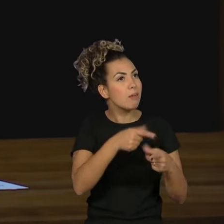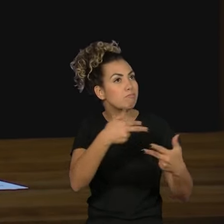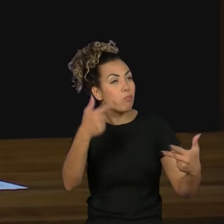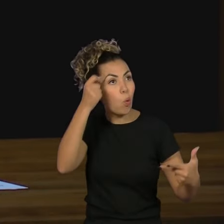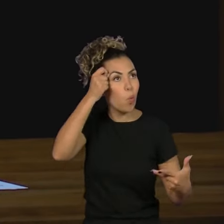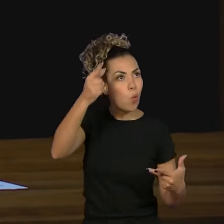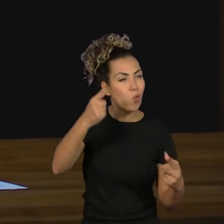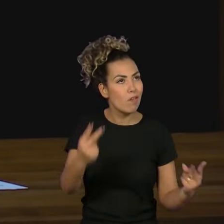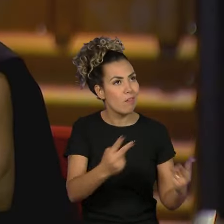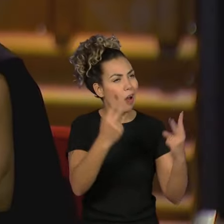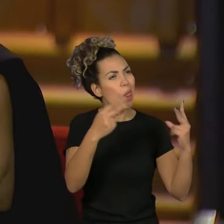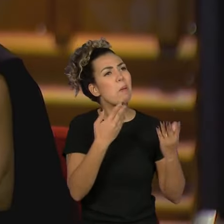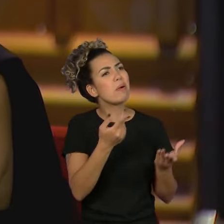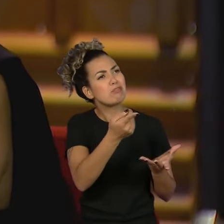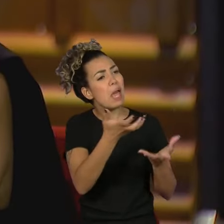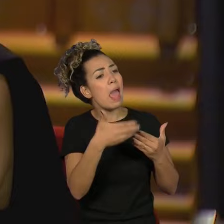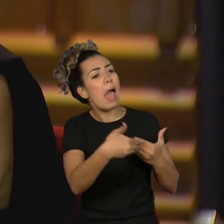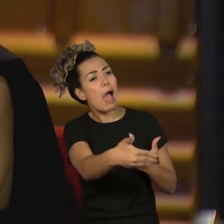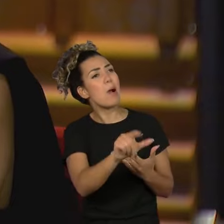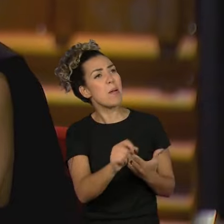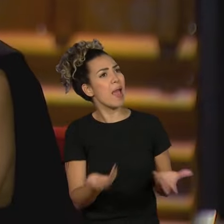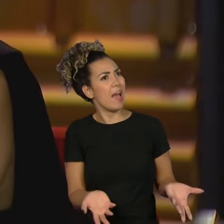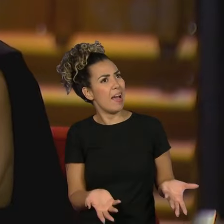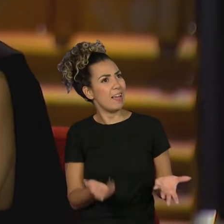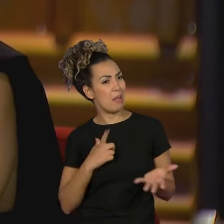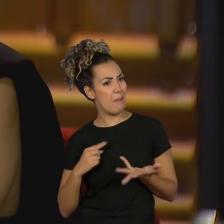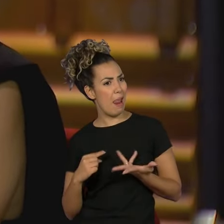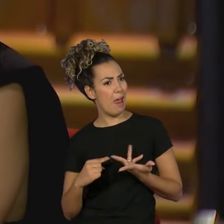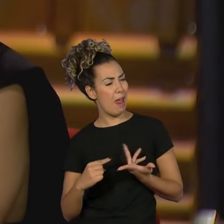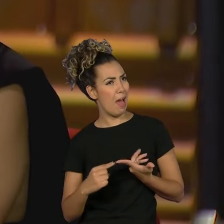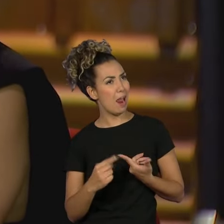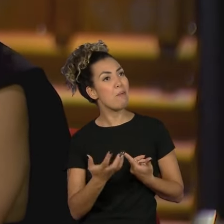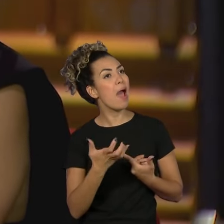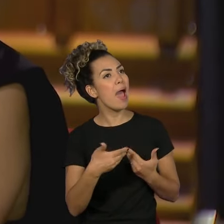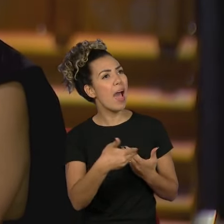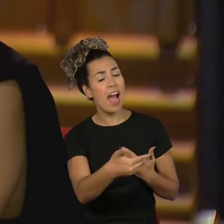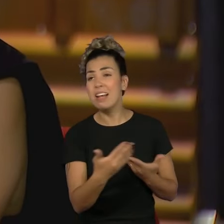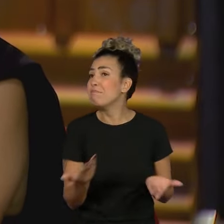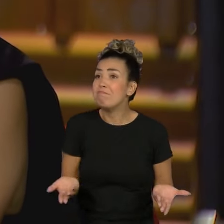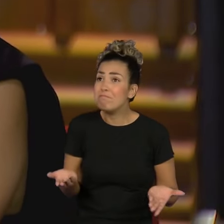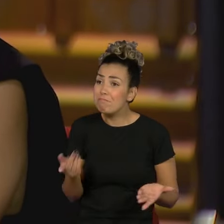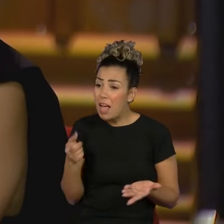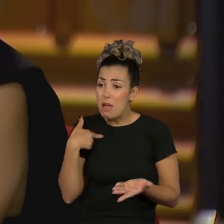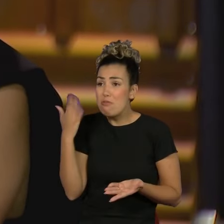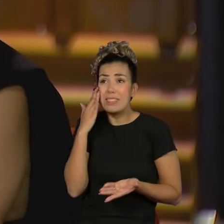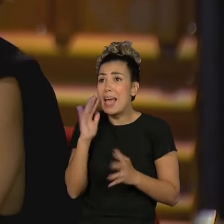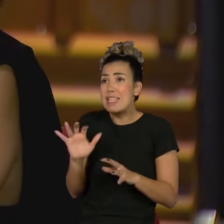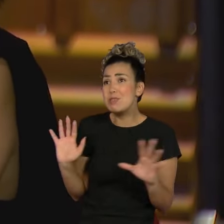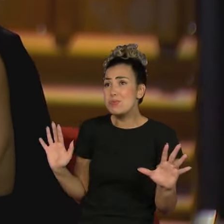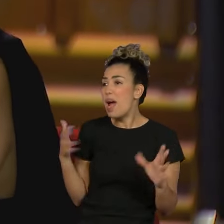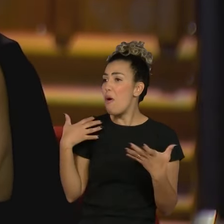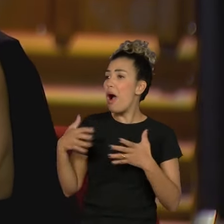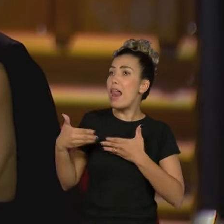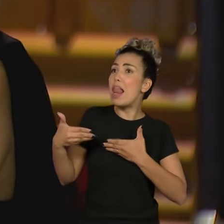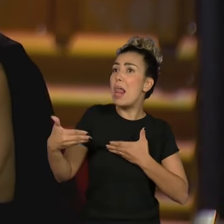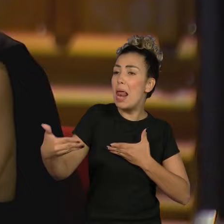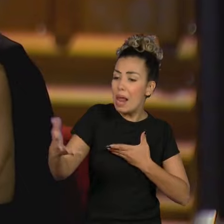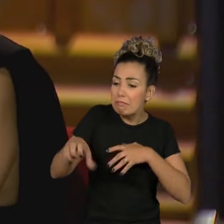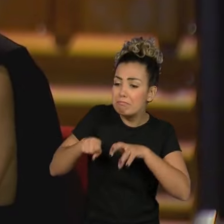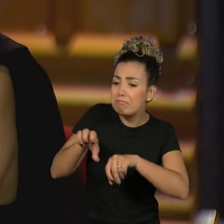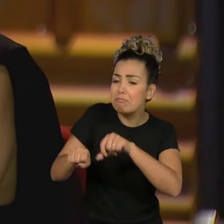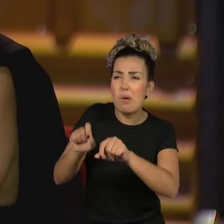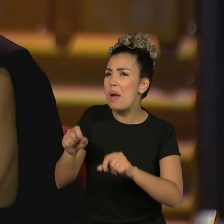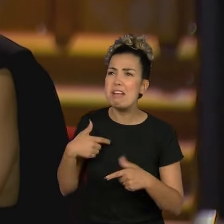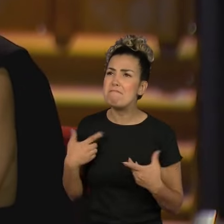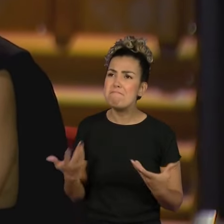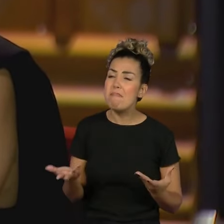tanto estudo Eu acho que eu só sei fazer isso não sei se eu tô buscando responder